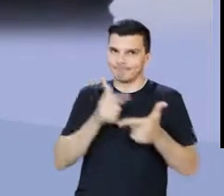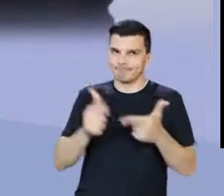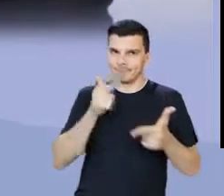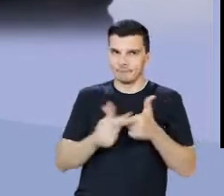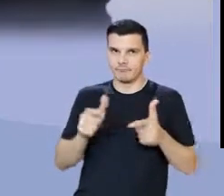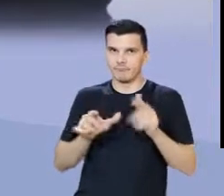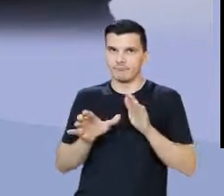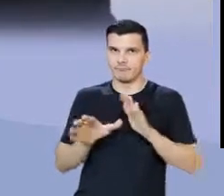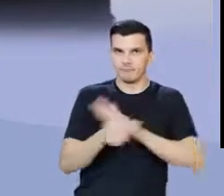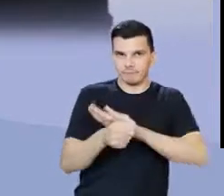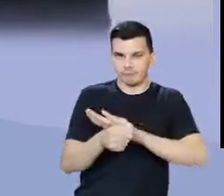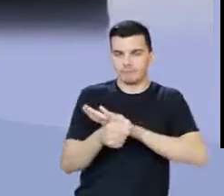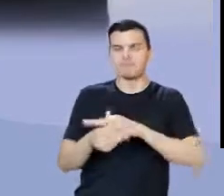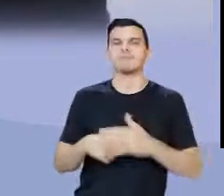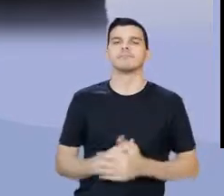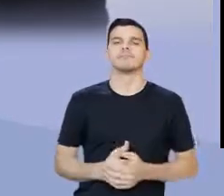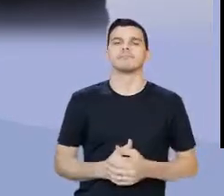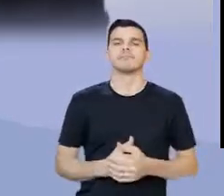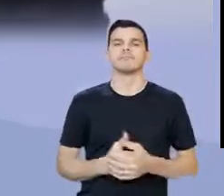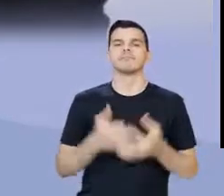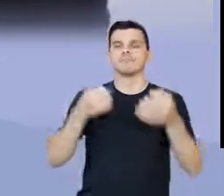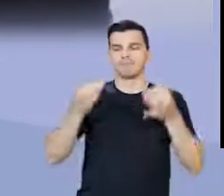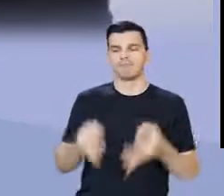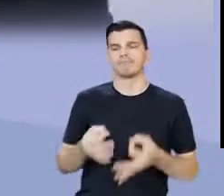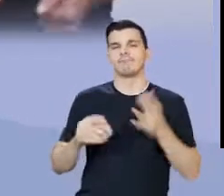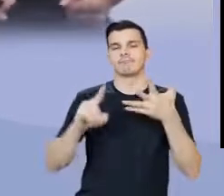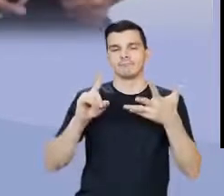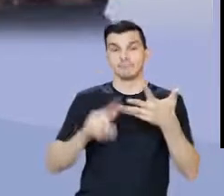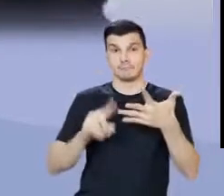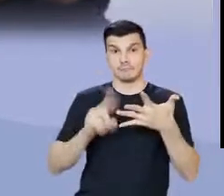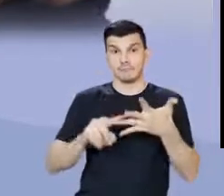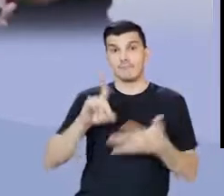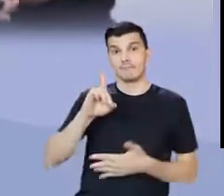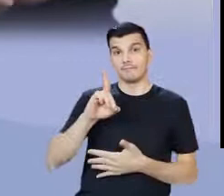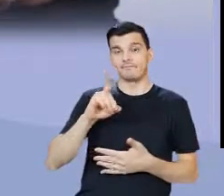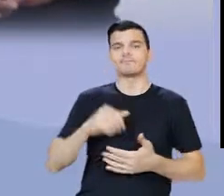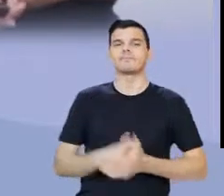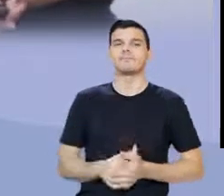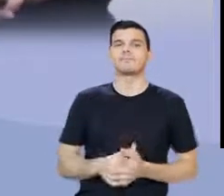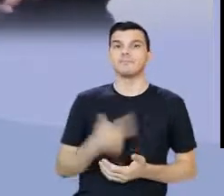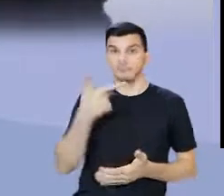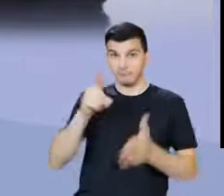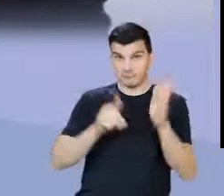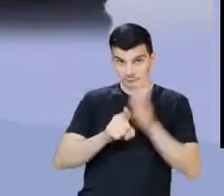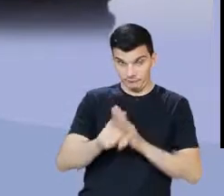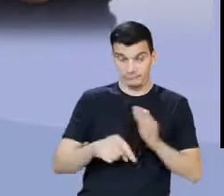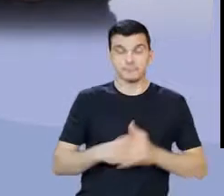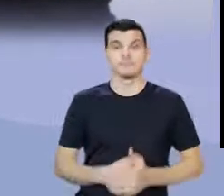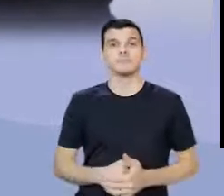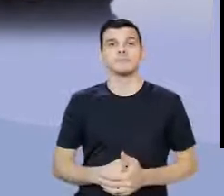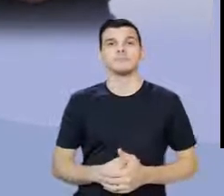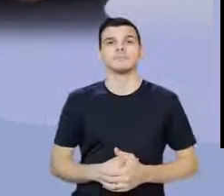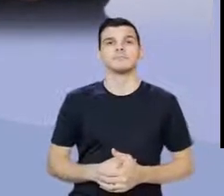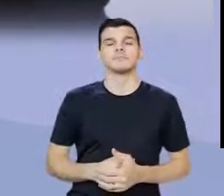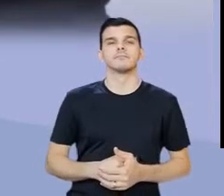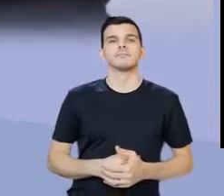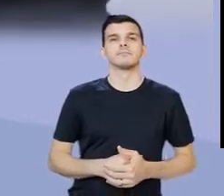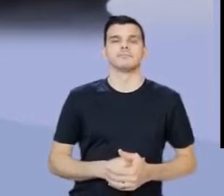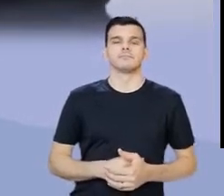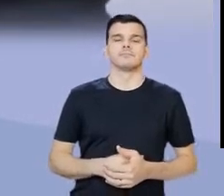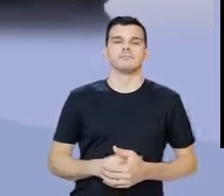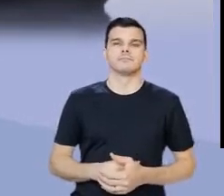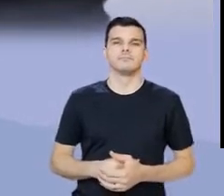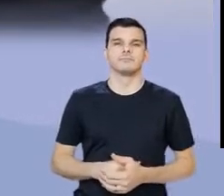vários escândalos, inclusive de corrupção. Com certeza a resposta é a letra D. Vamos mais uma? Mais uma, para a gente